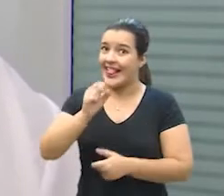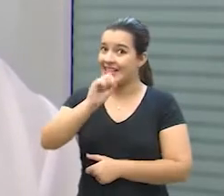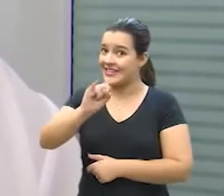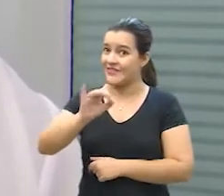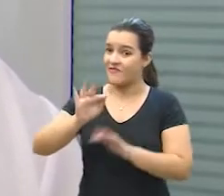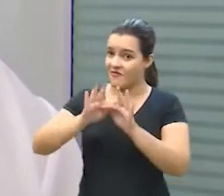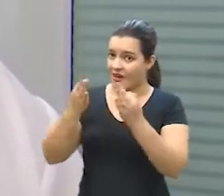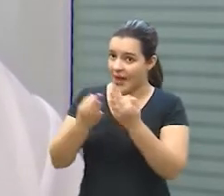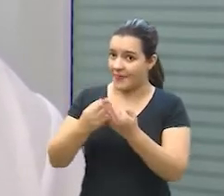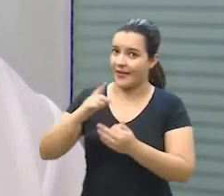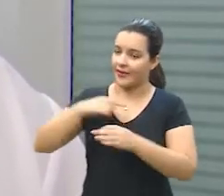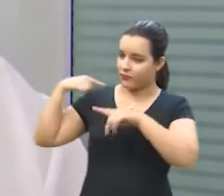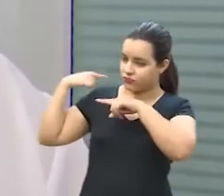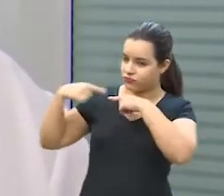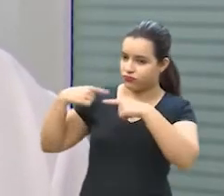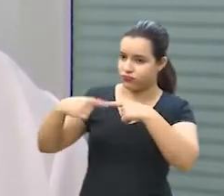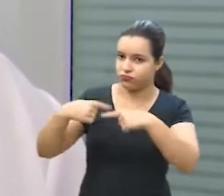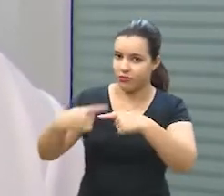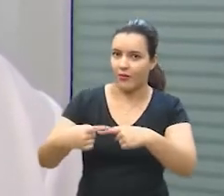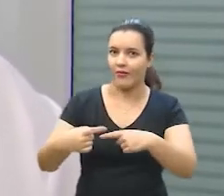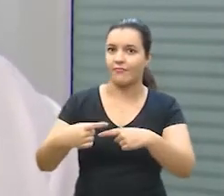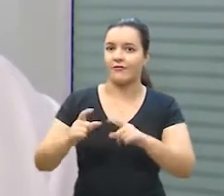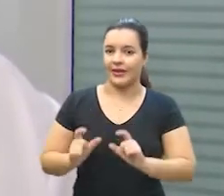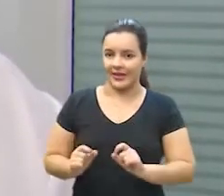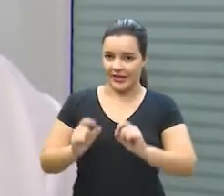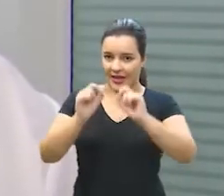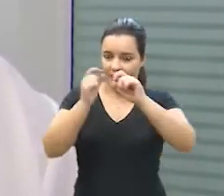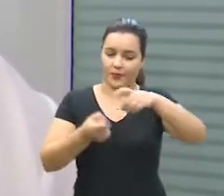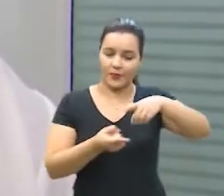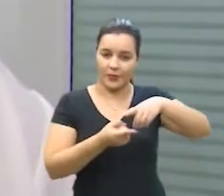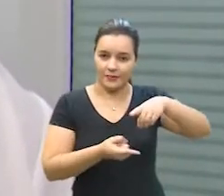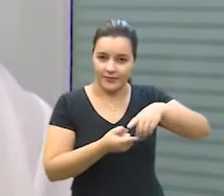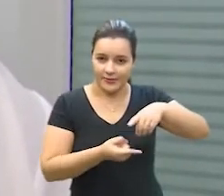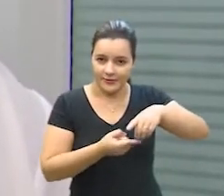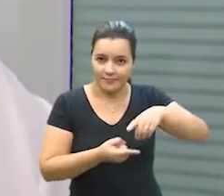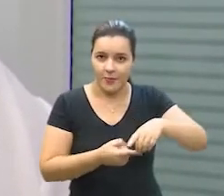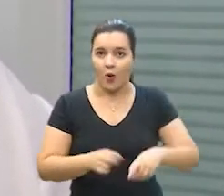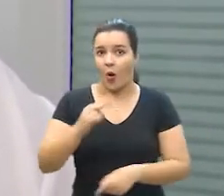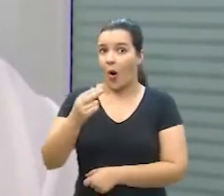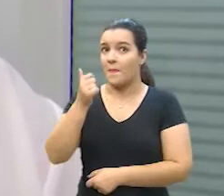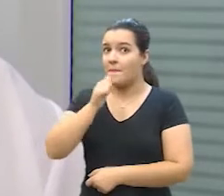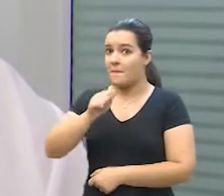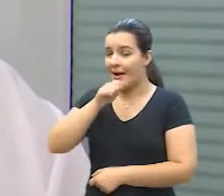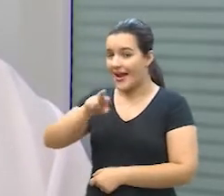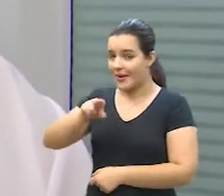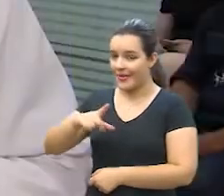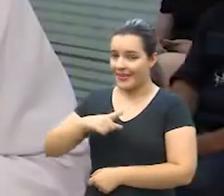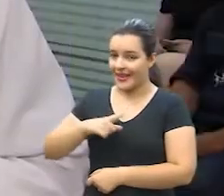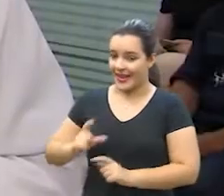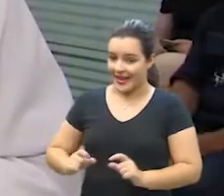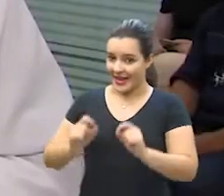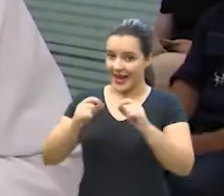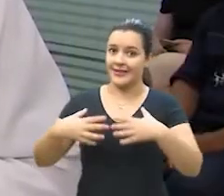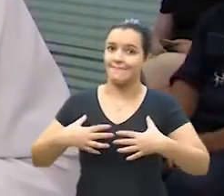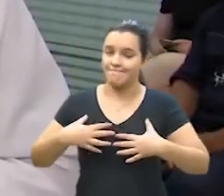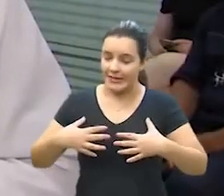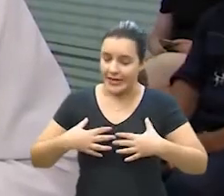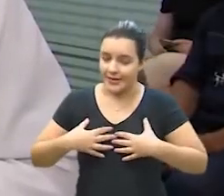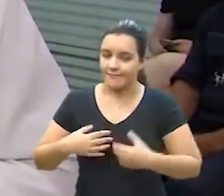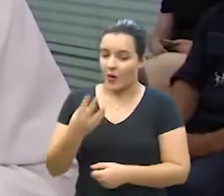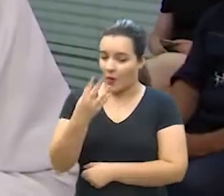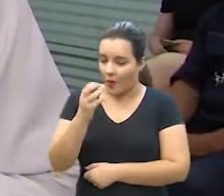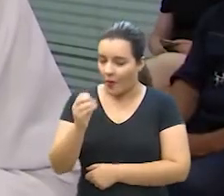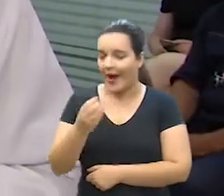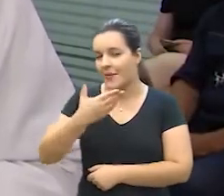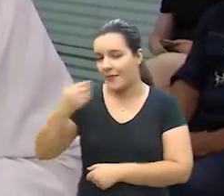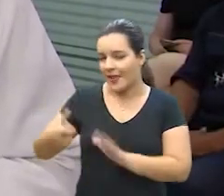né? E quem tem algum caso na família de câncer de próstata, ou mesmo de mães ou irmãs com câncer de mama, a partir dos 40